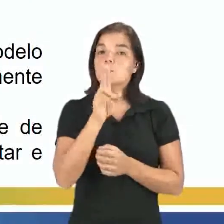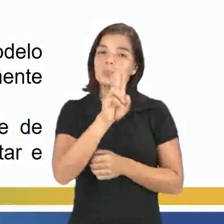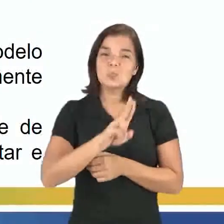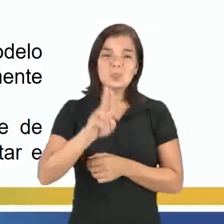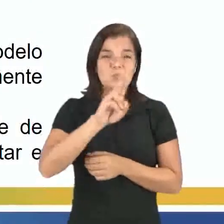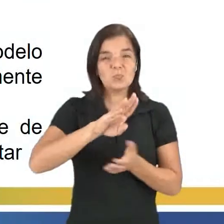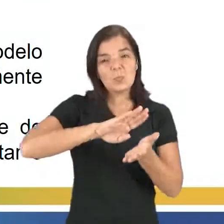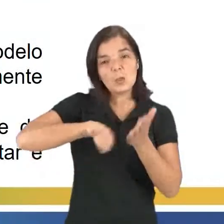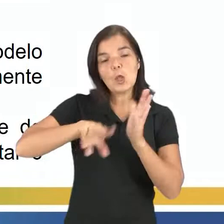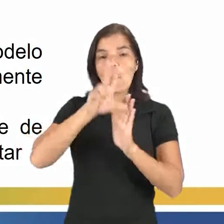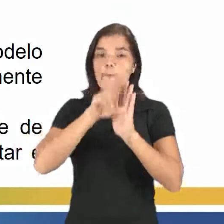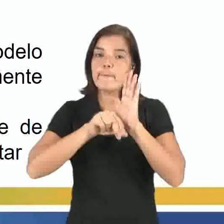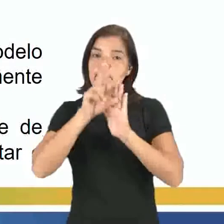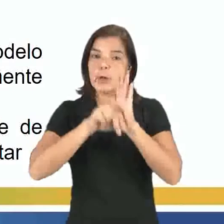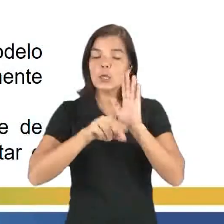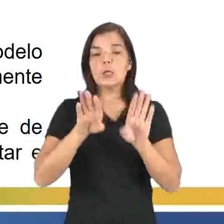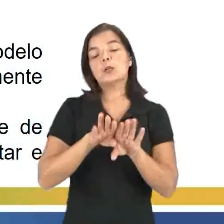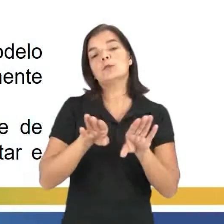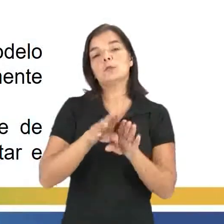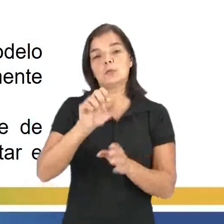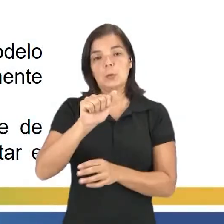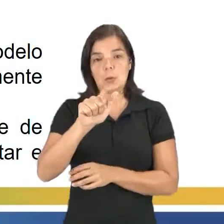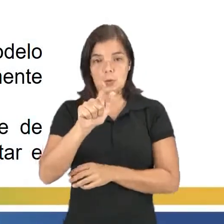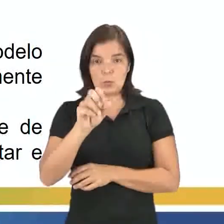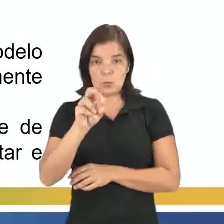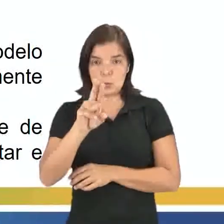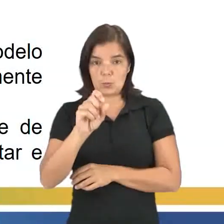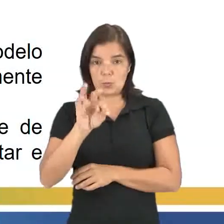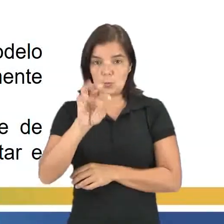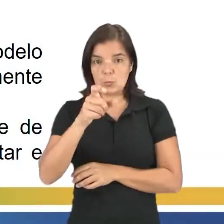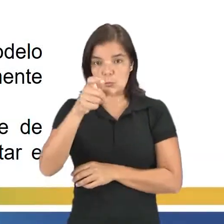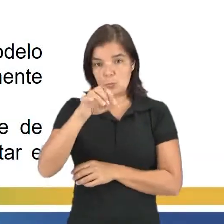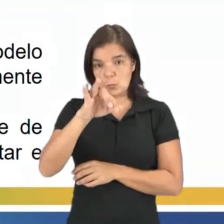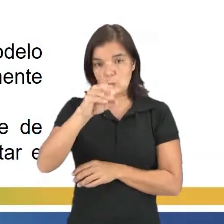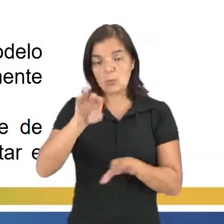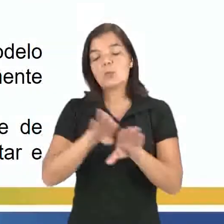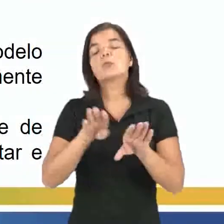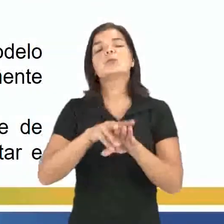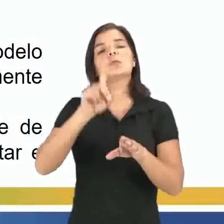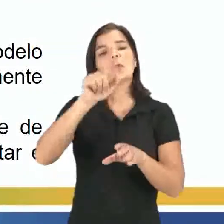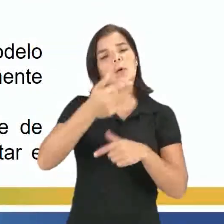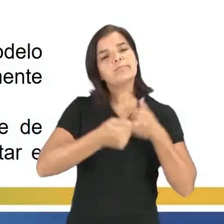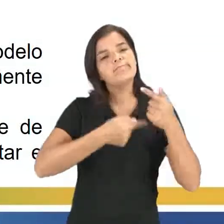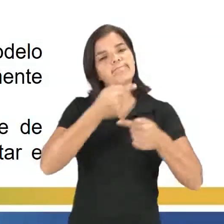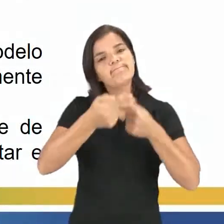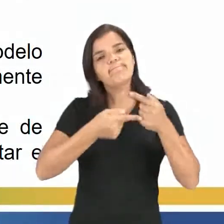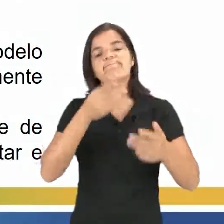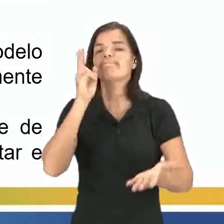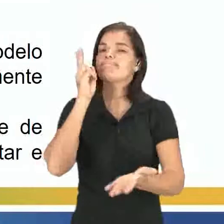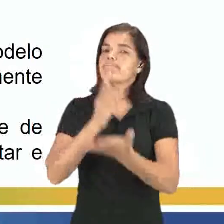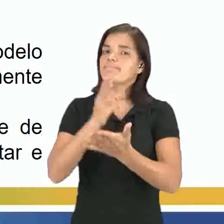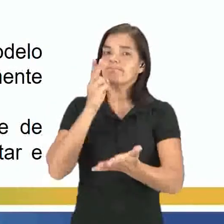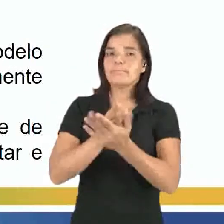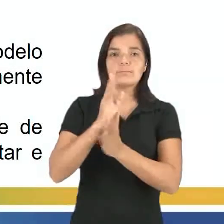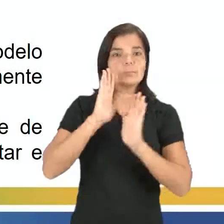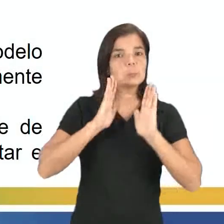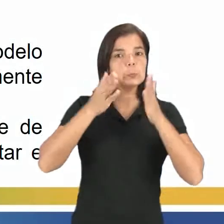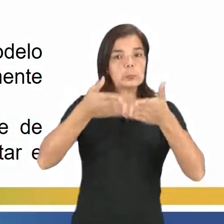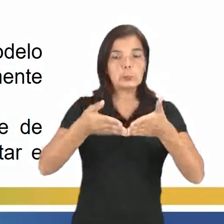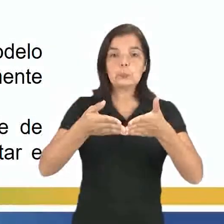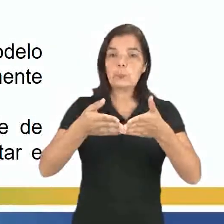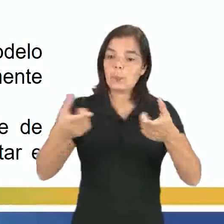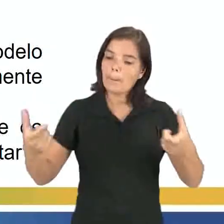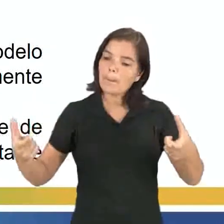do agrotóxicos, né? Então, é isento disso aí. A agricultura familiar são produtos geralmente direto, né, do